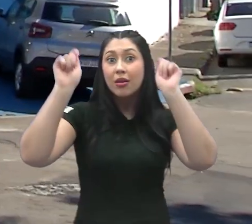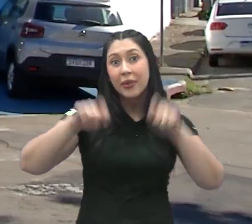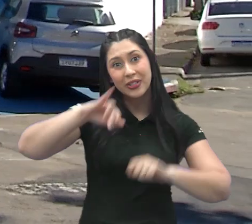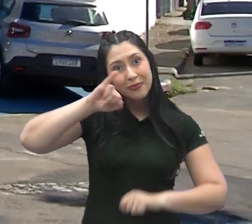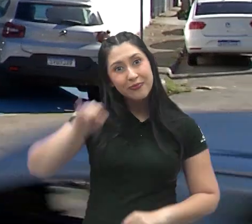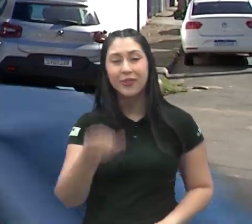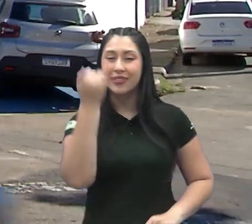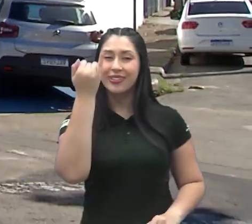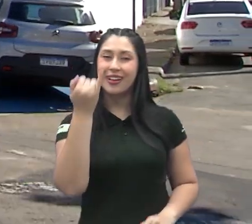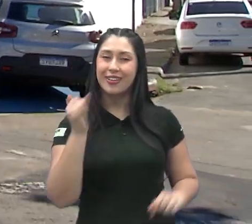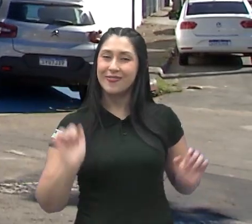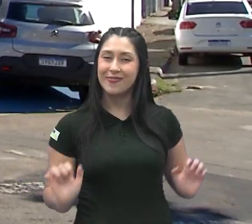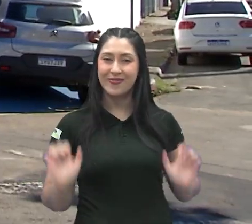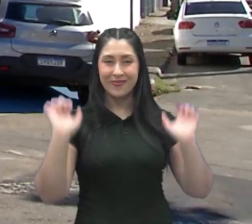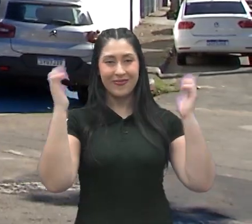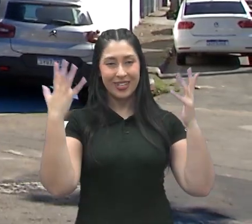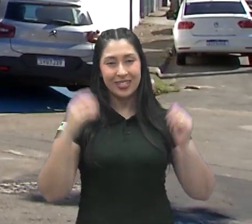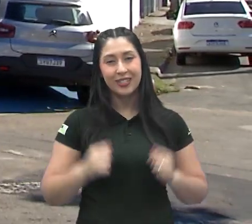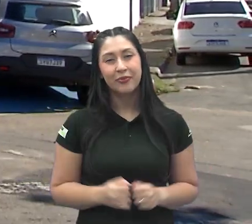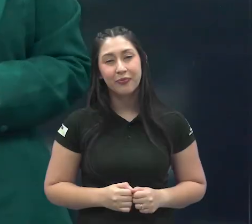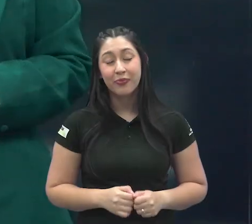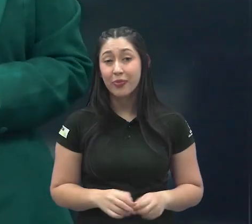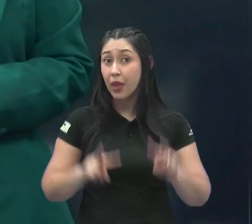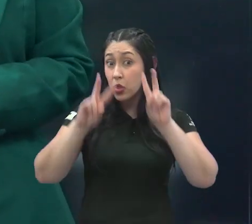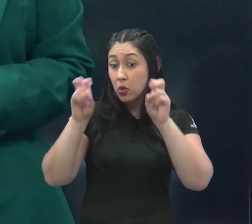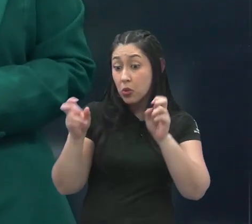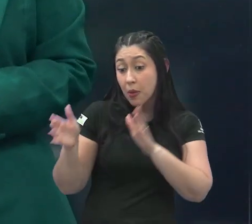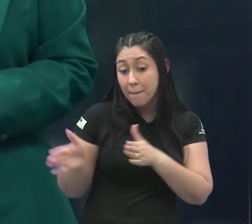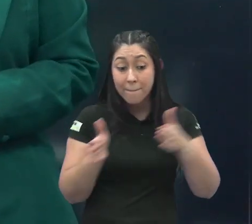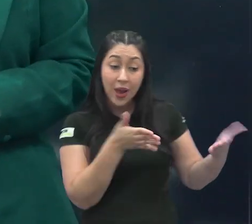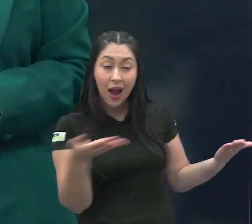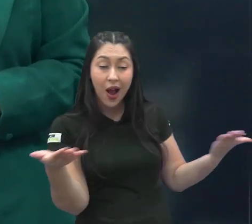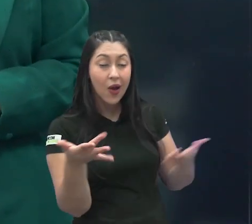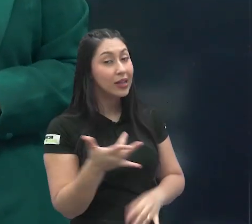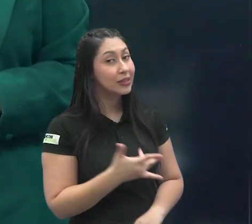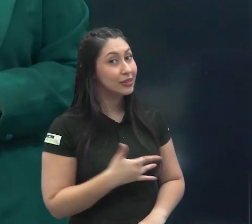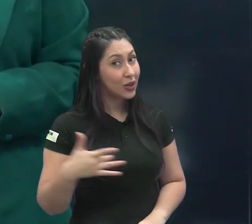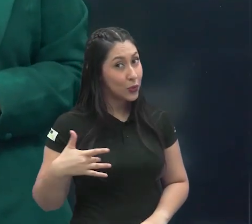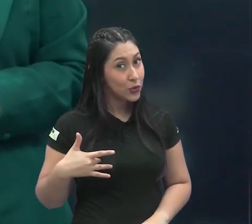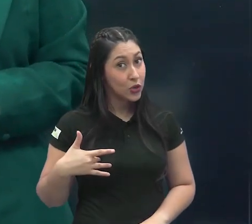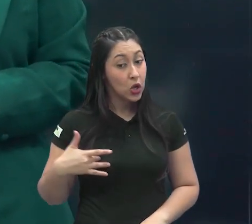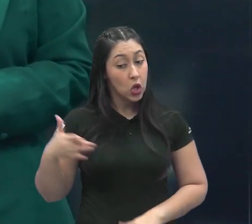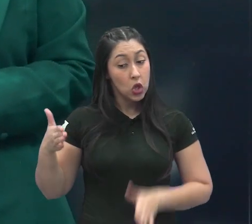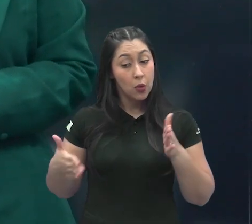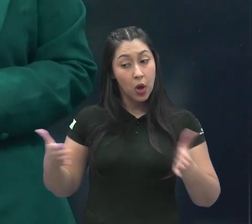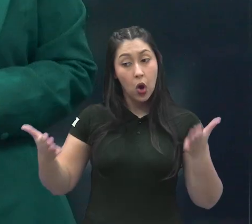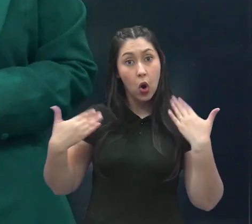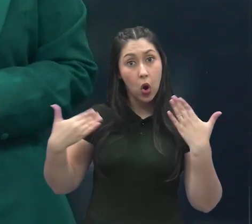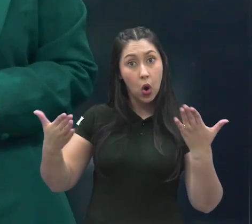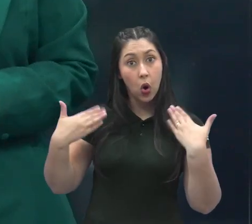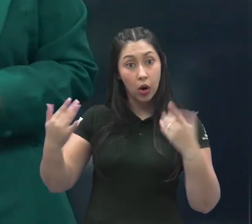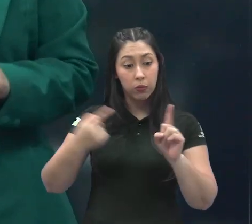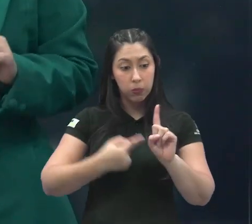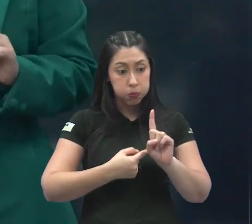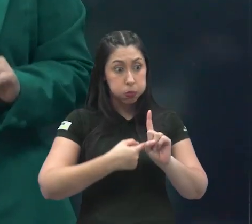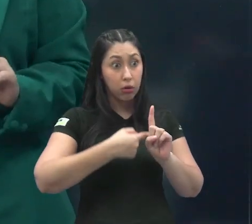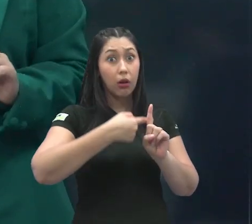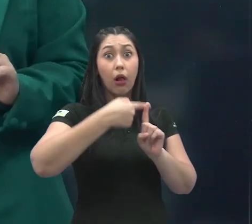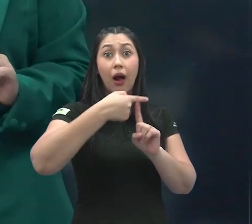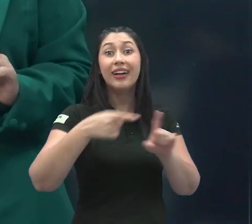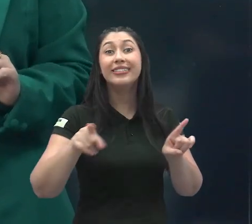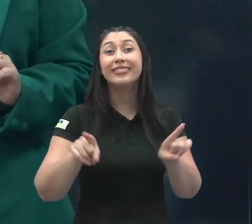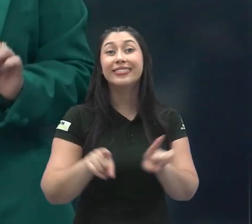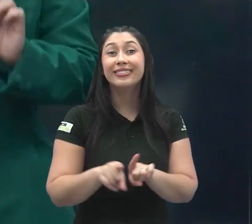todos possam aproveitar mais as festas. Vamos mudar de assunto e falar de saúde? No verão, aumenta não